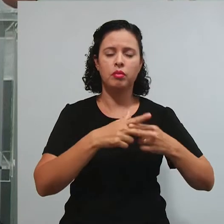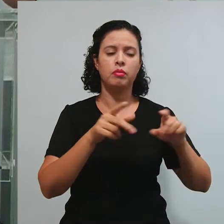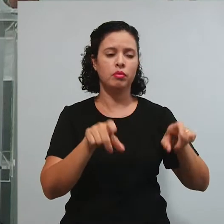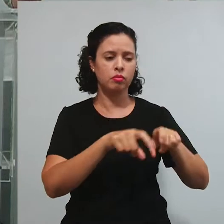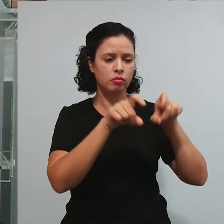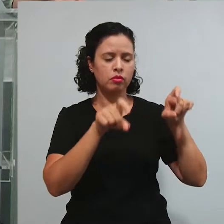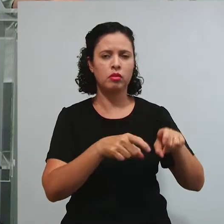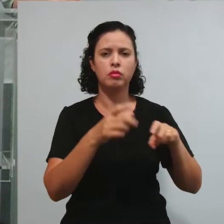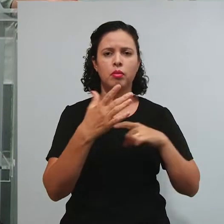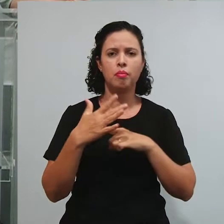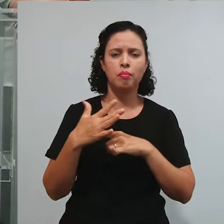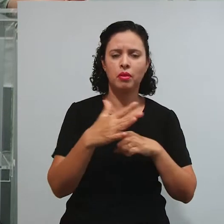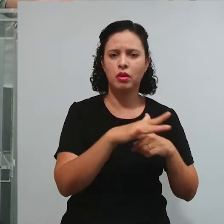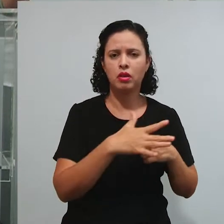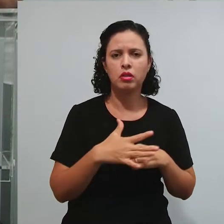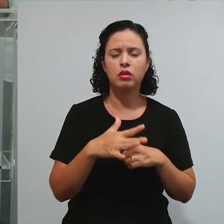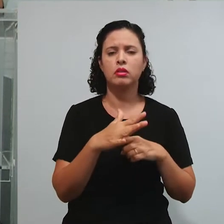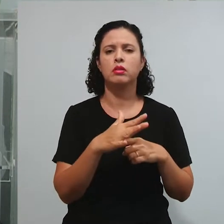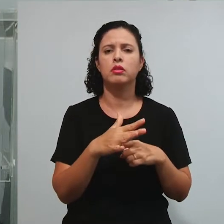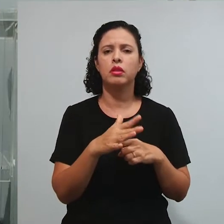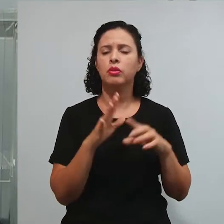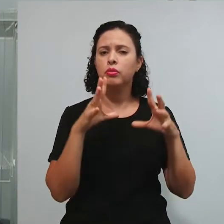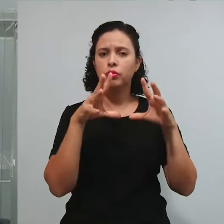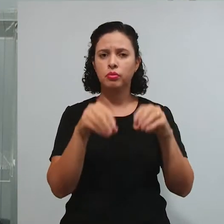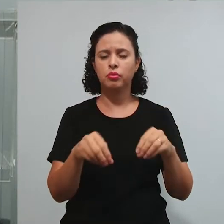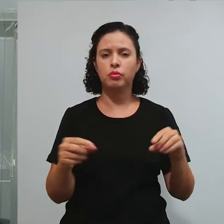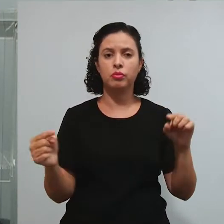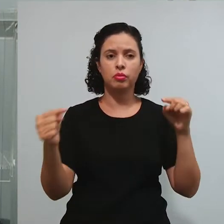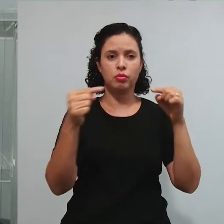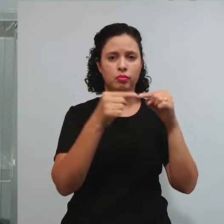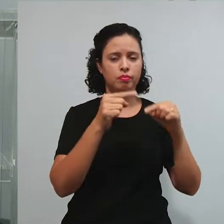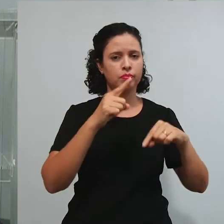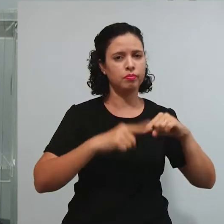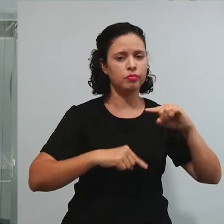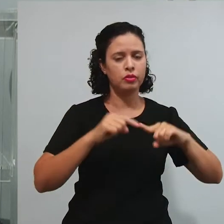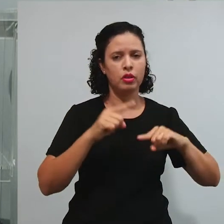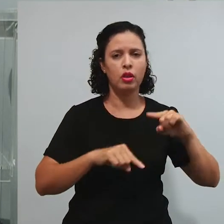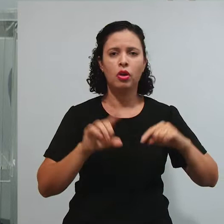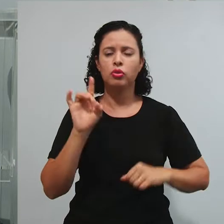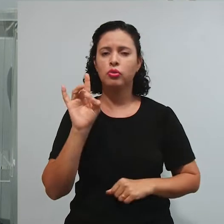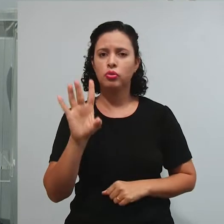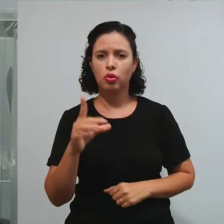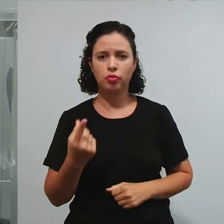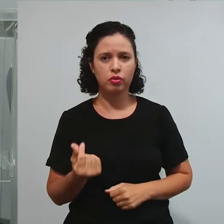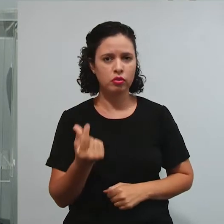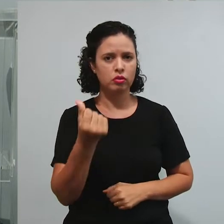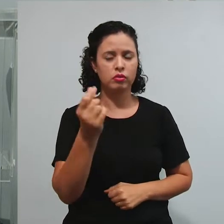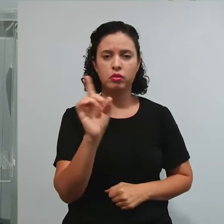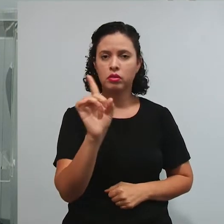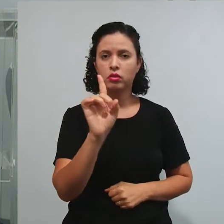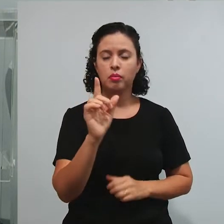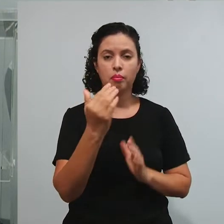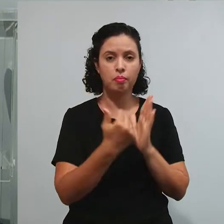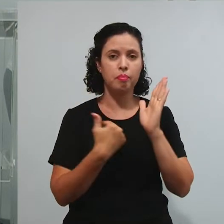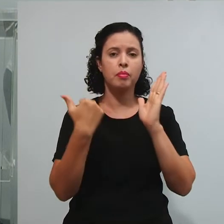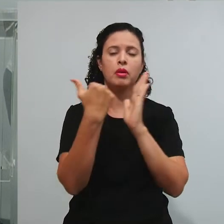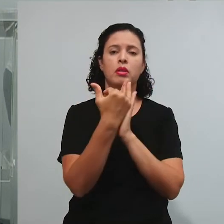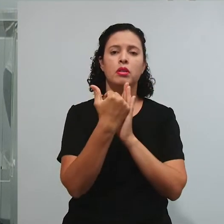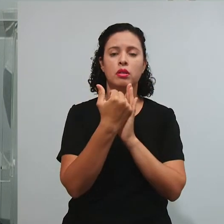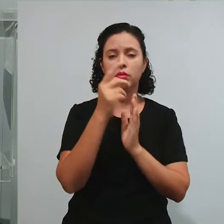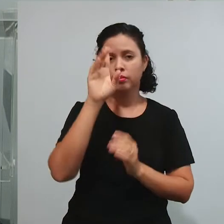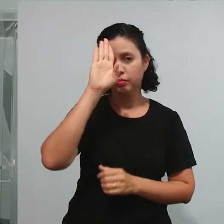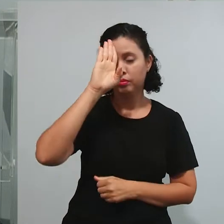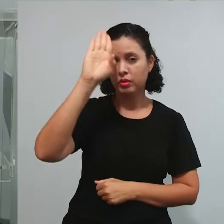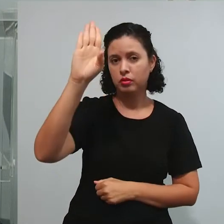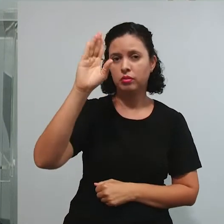máquinas, equipamentos, né? Tudo são recursos, não apenas financeiros, mas principalmente